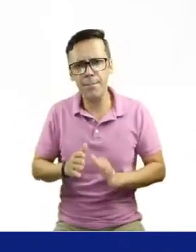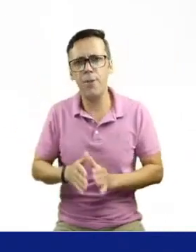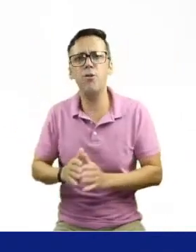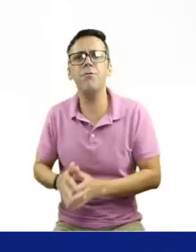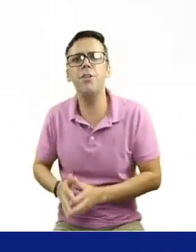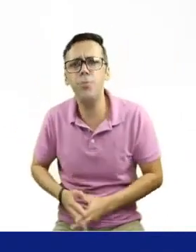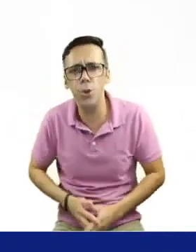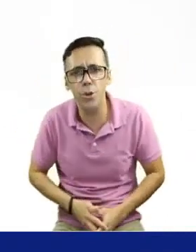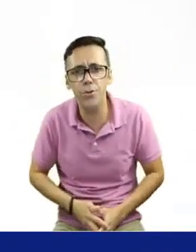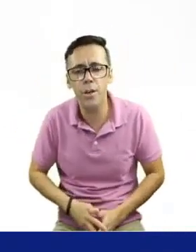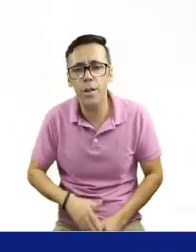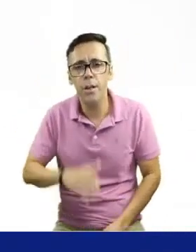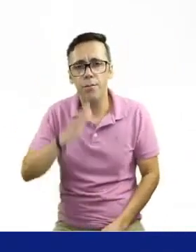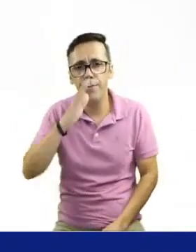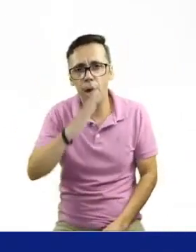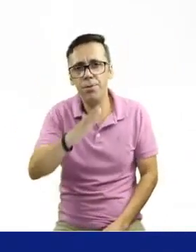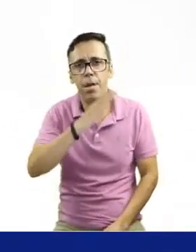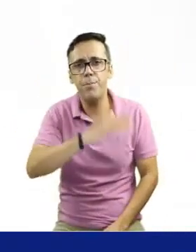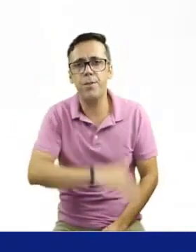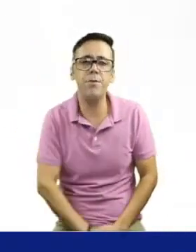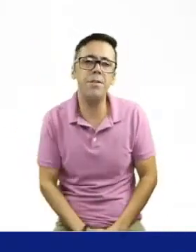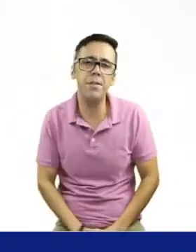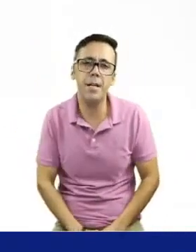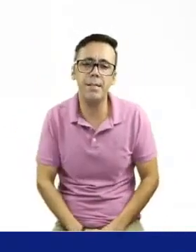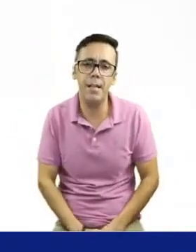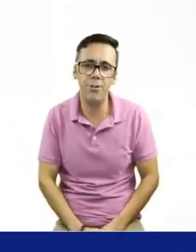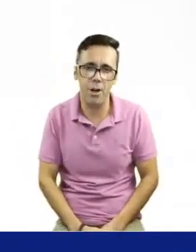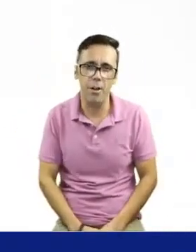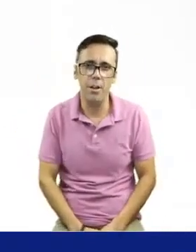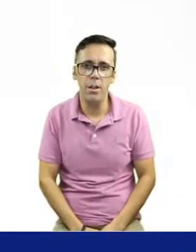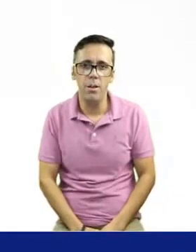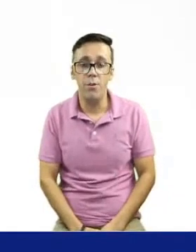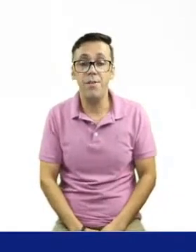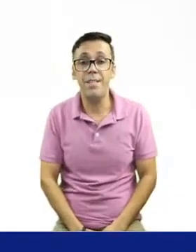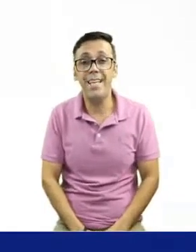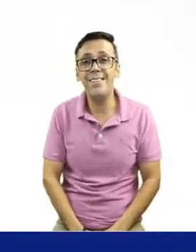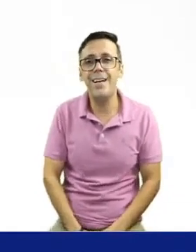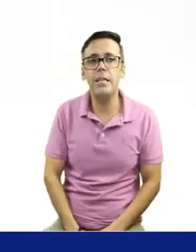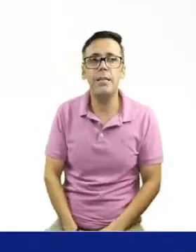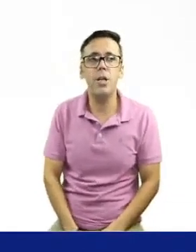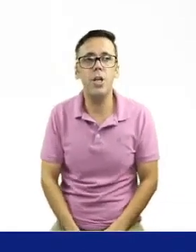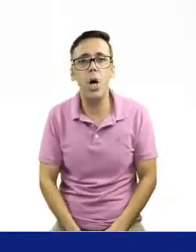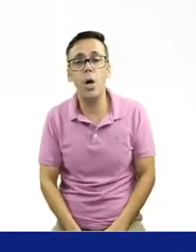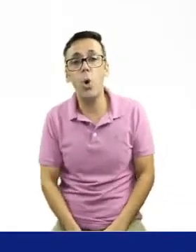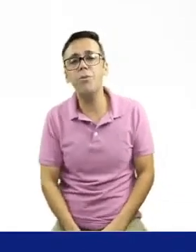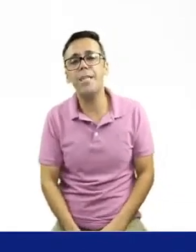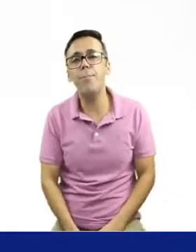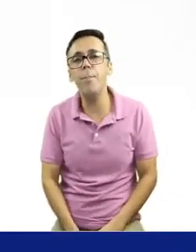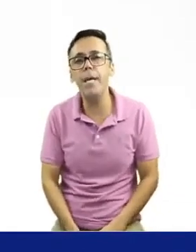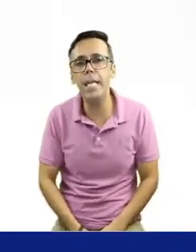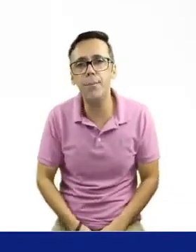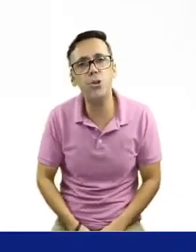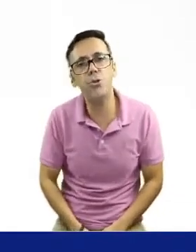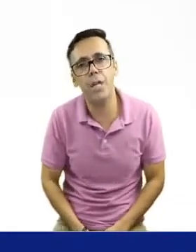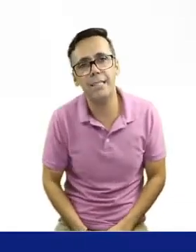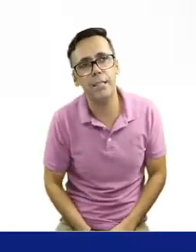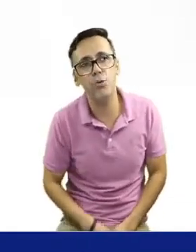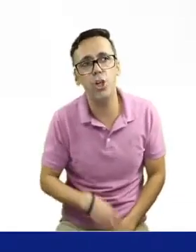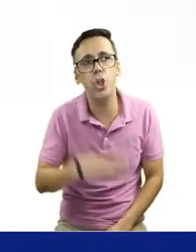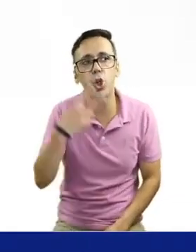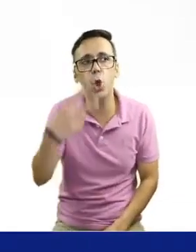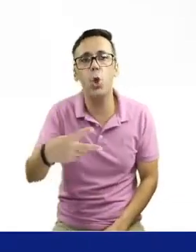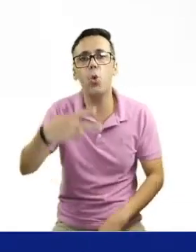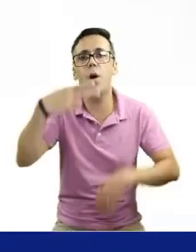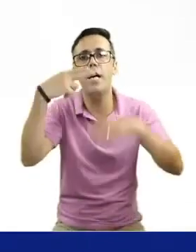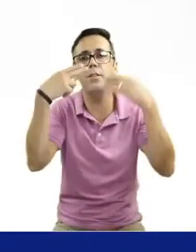passa para um com 20 minutos não será possível você sair da sala de aula você vai ter que sair da sala de aula com o tempo mínimo de